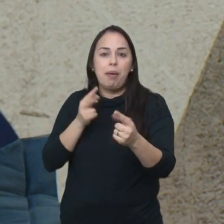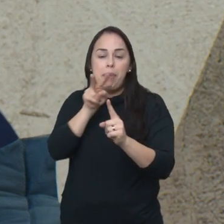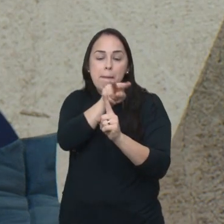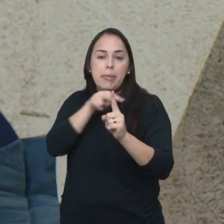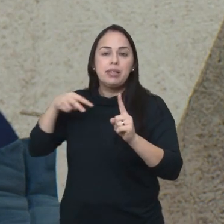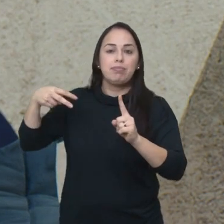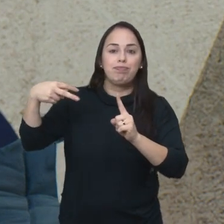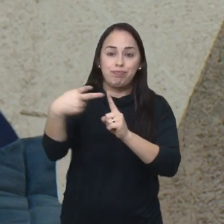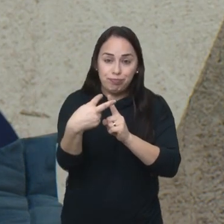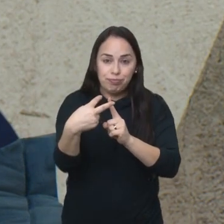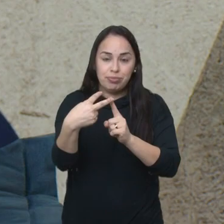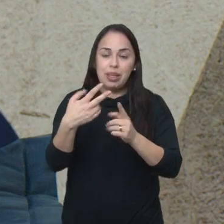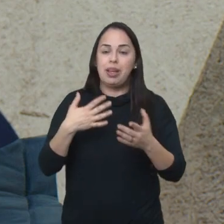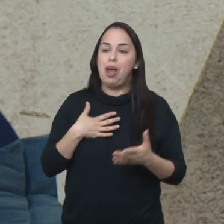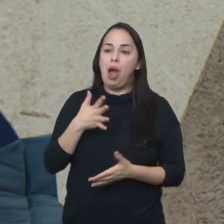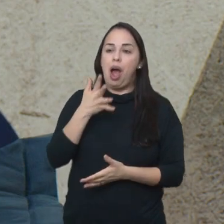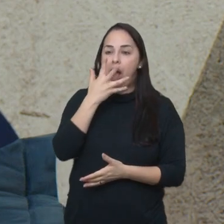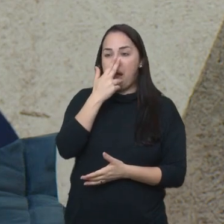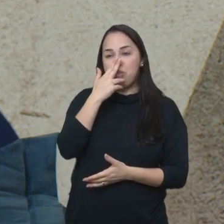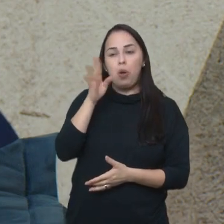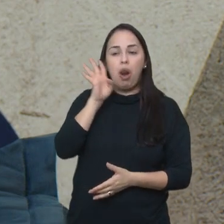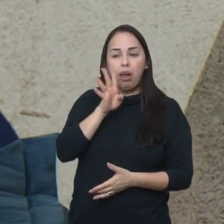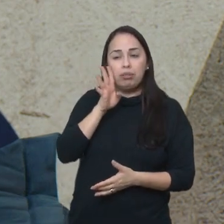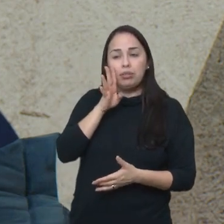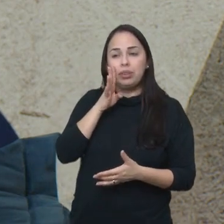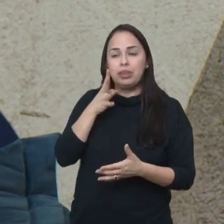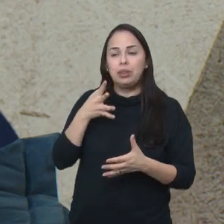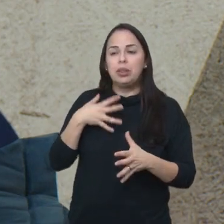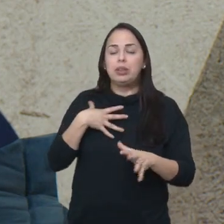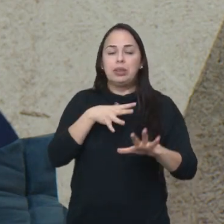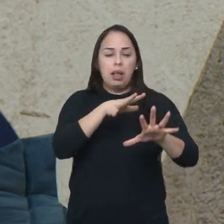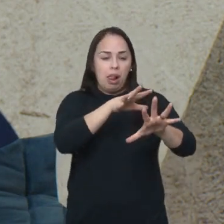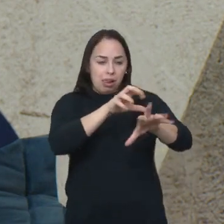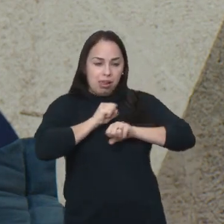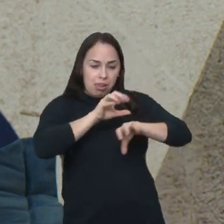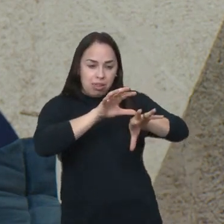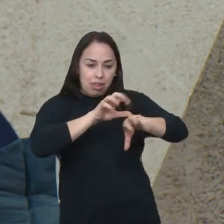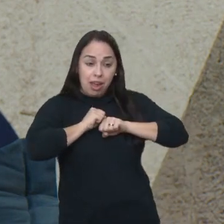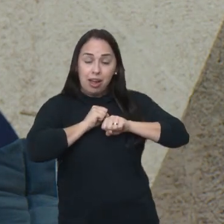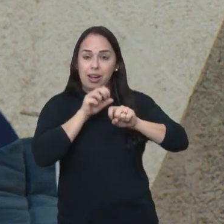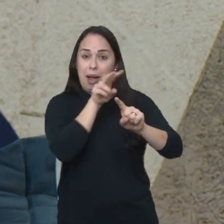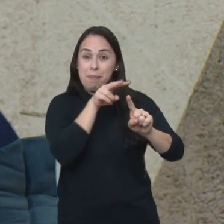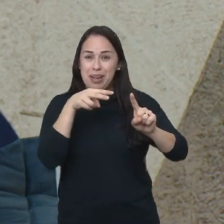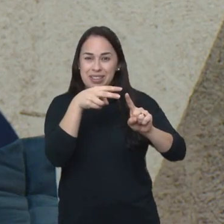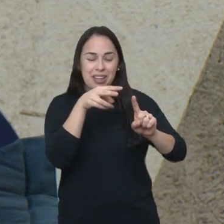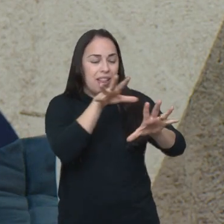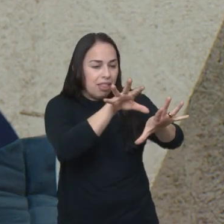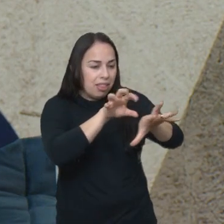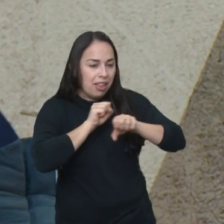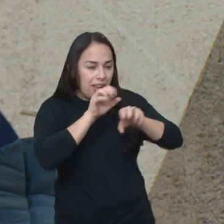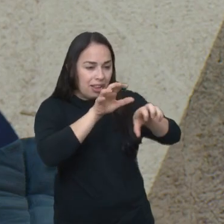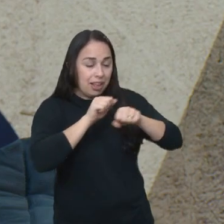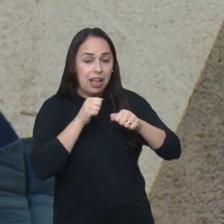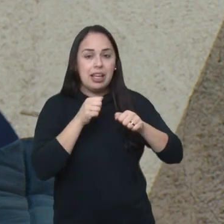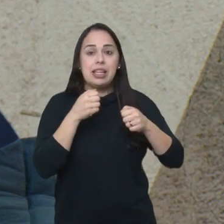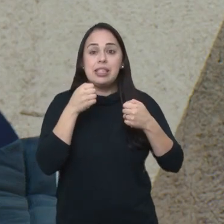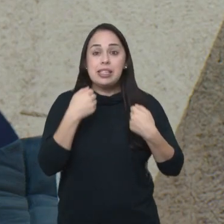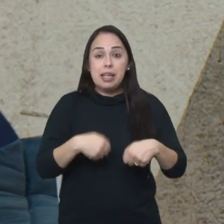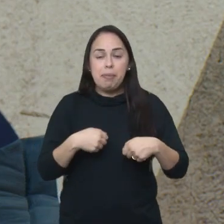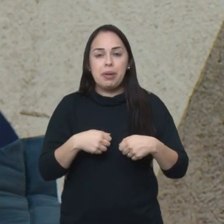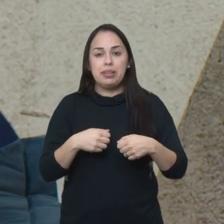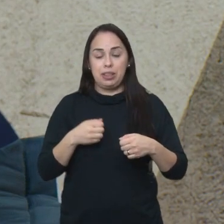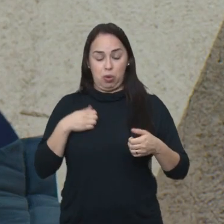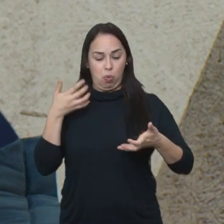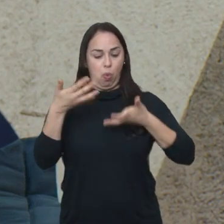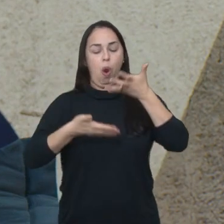Então, eu acho muito bacana isso, quando você consegue absorver de fato essa perspectiva, né? E quando você precisa